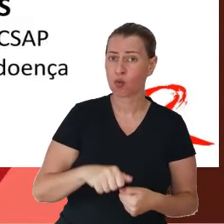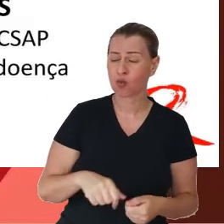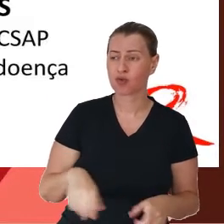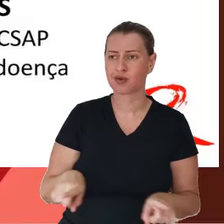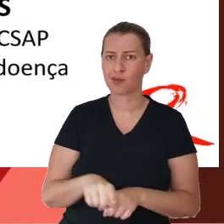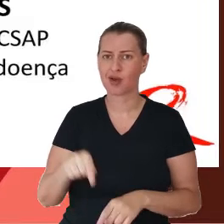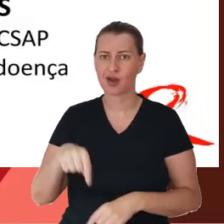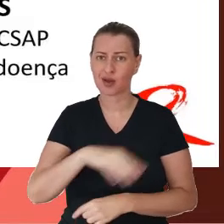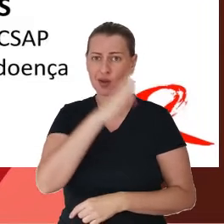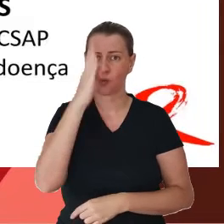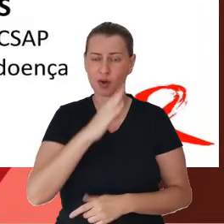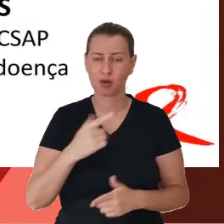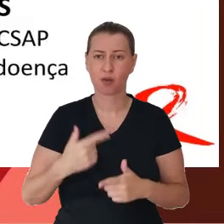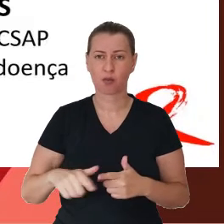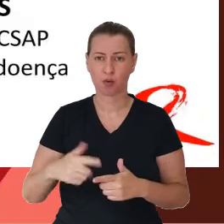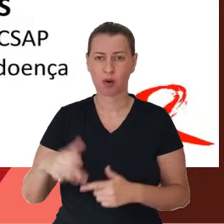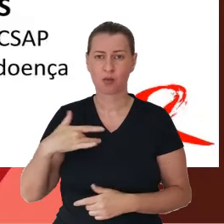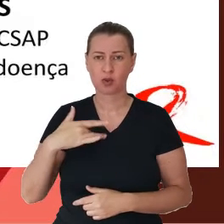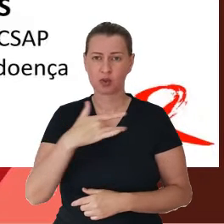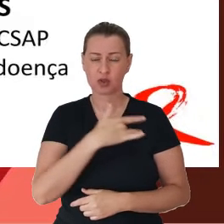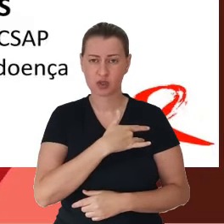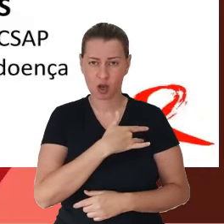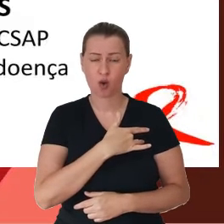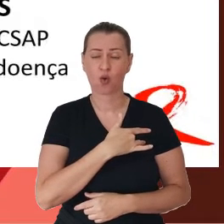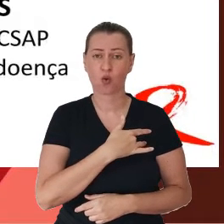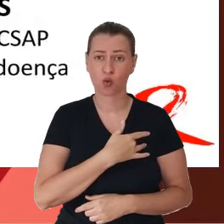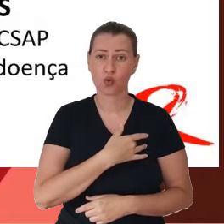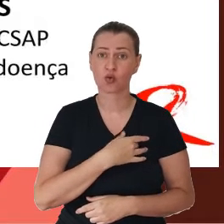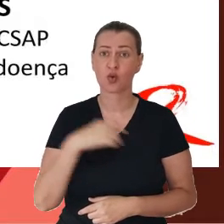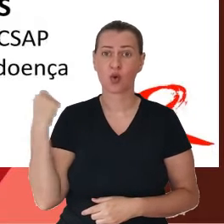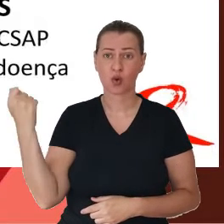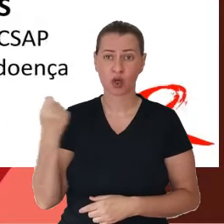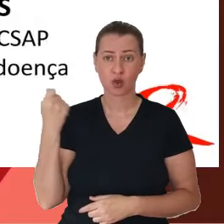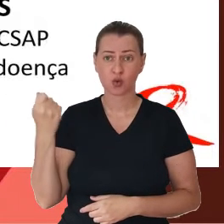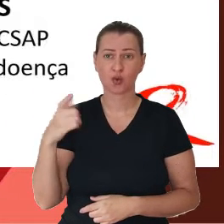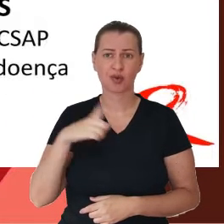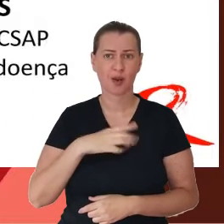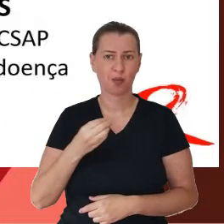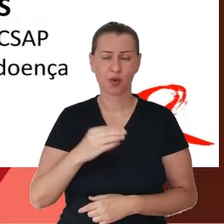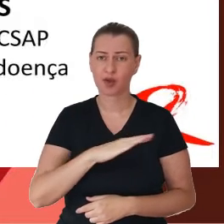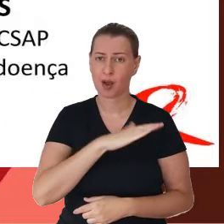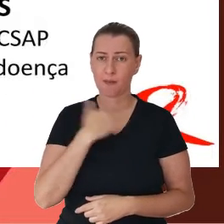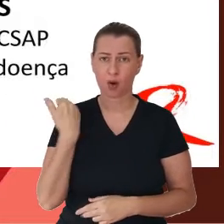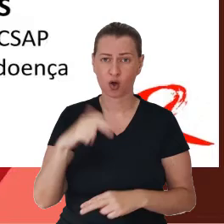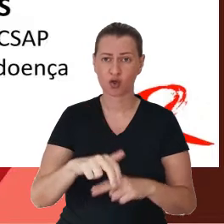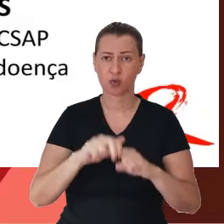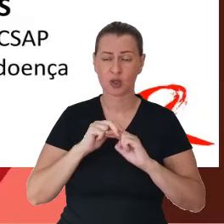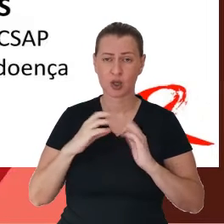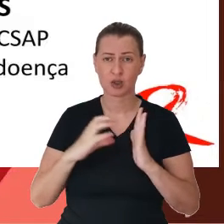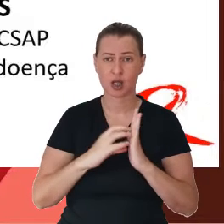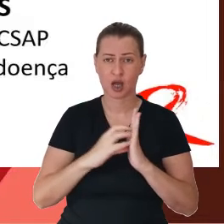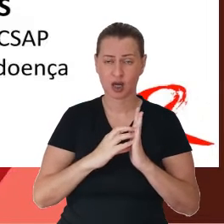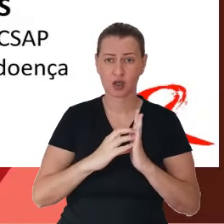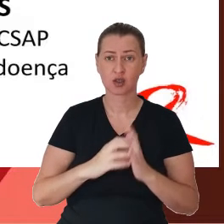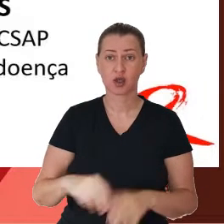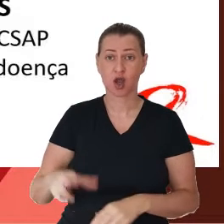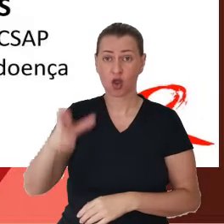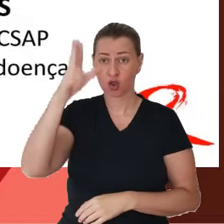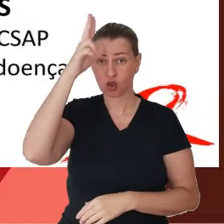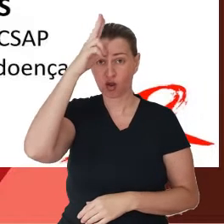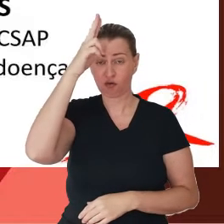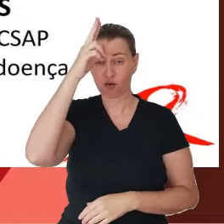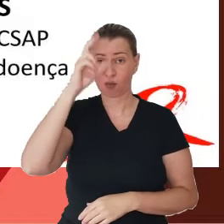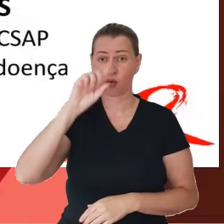pública. O Rio Grande do Sul tem as maiores taxas de mortalidade relacionada à AIDS. Novo Hamburgo é um dos